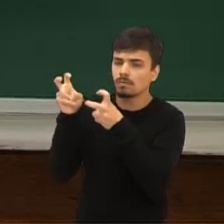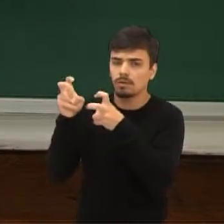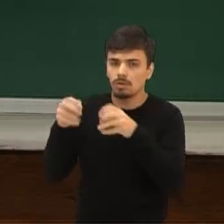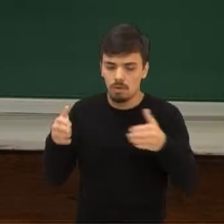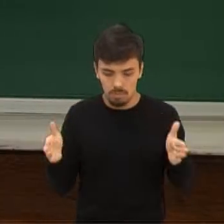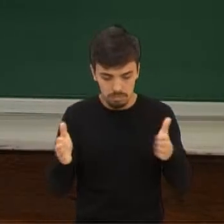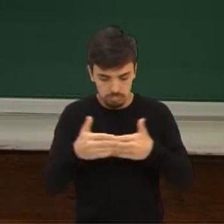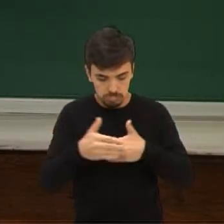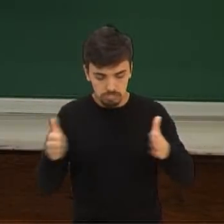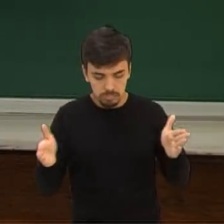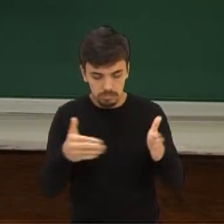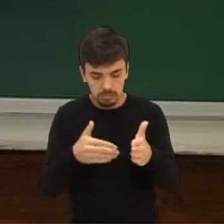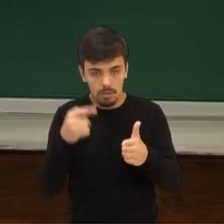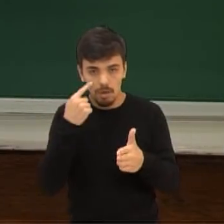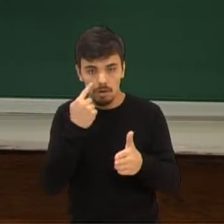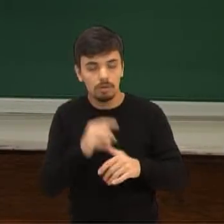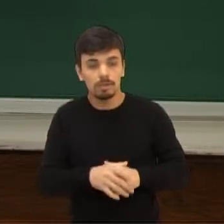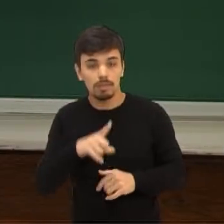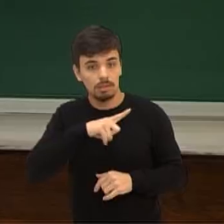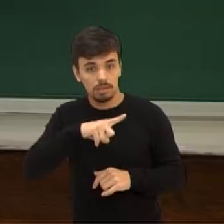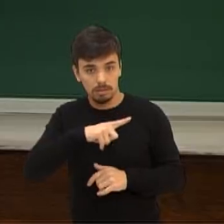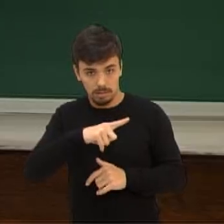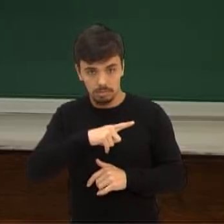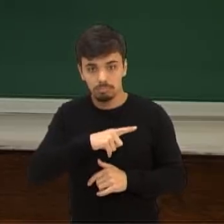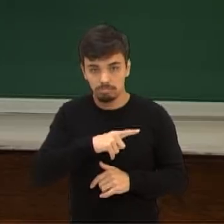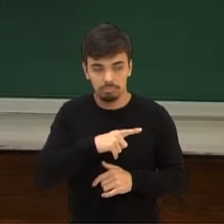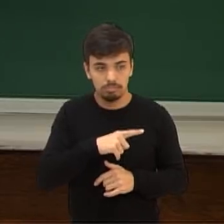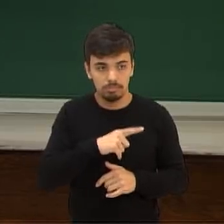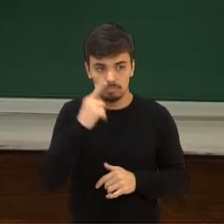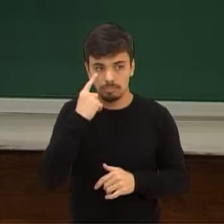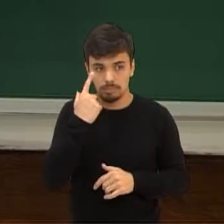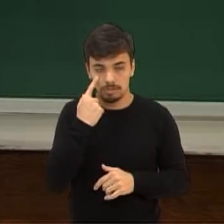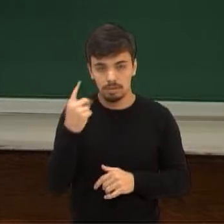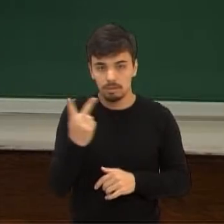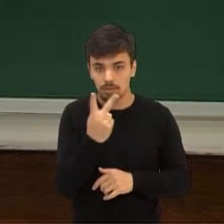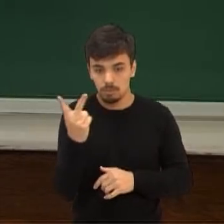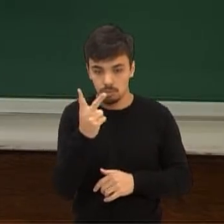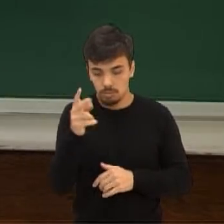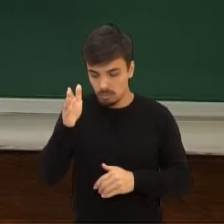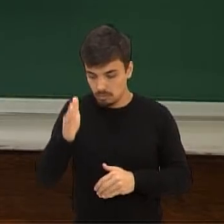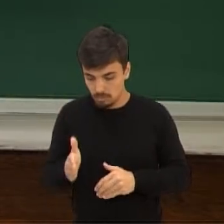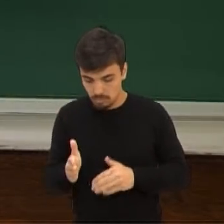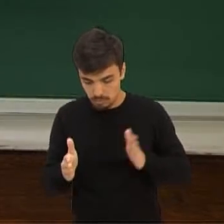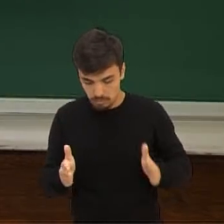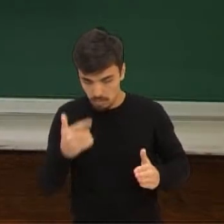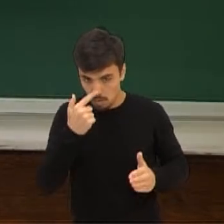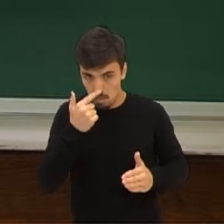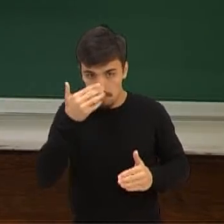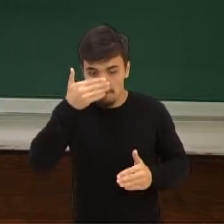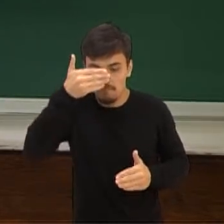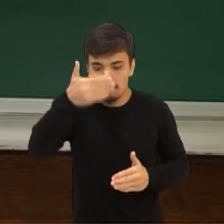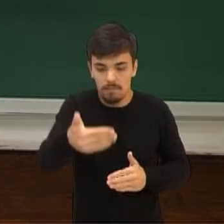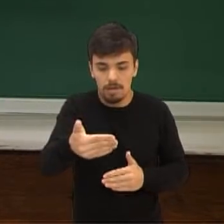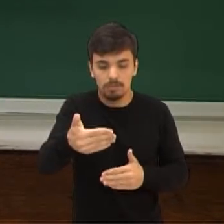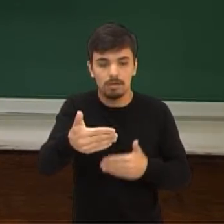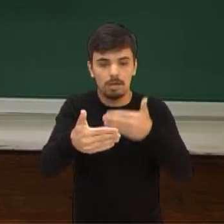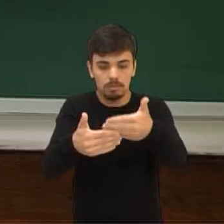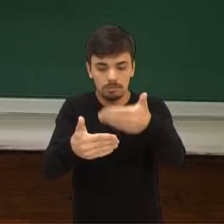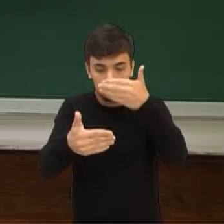aqui, ó, se eu tenho esta caixinha, eu vou ter duas faces, uma na frente e